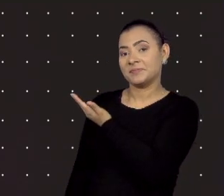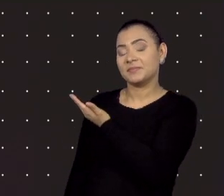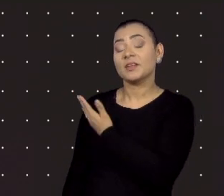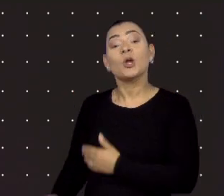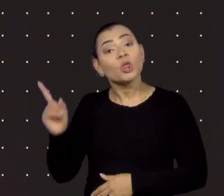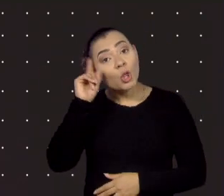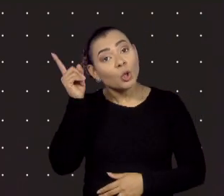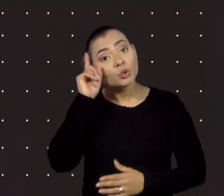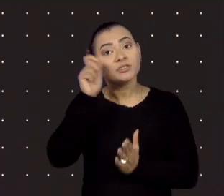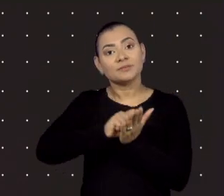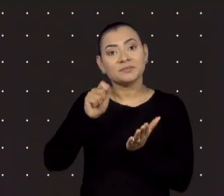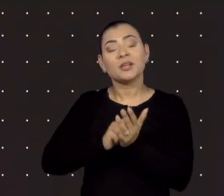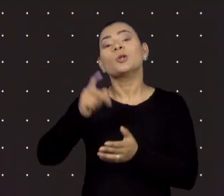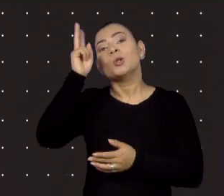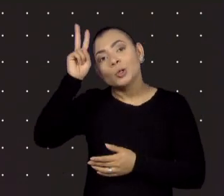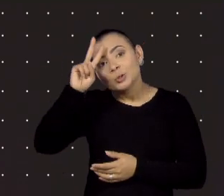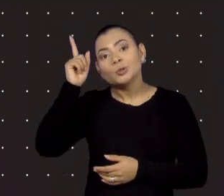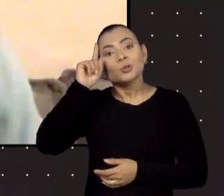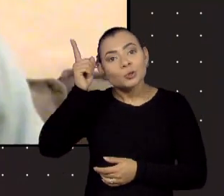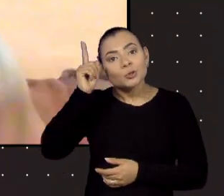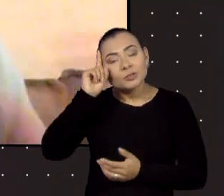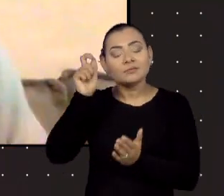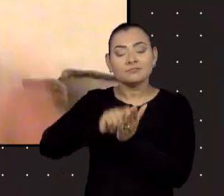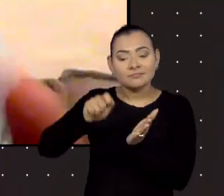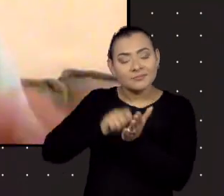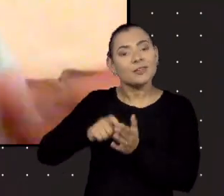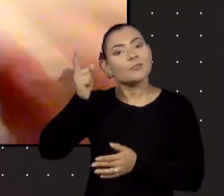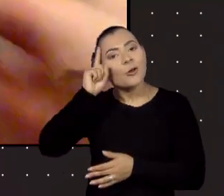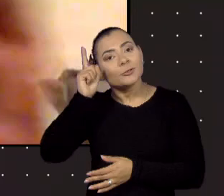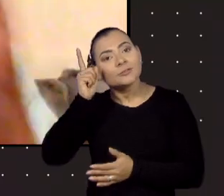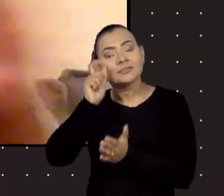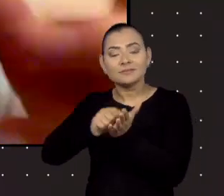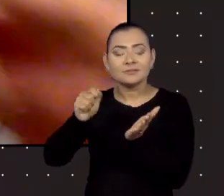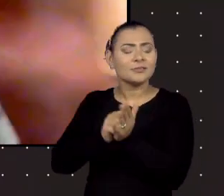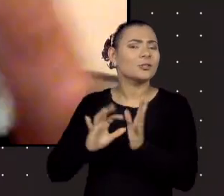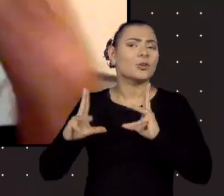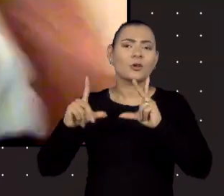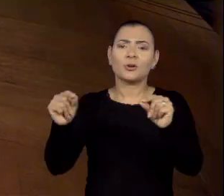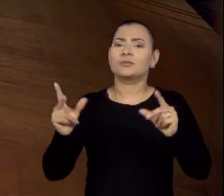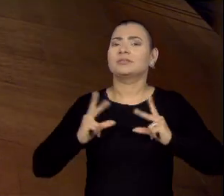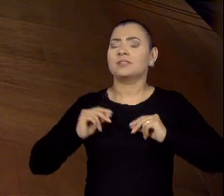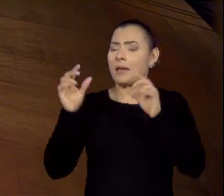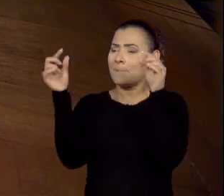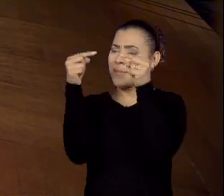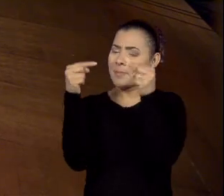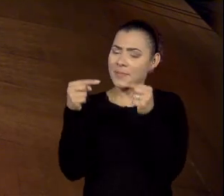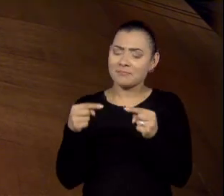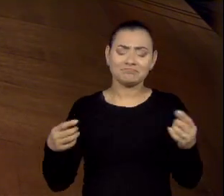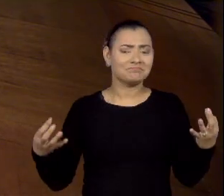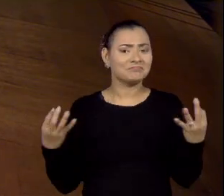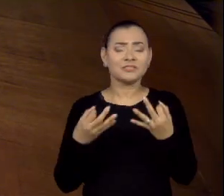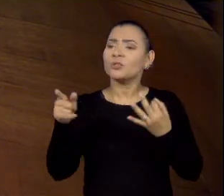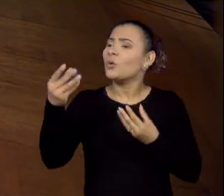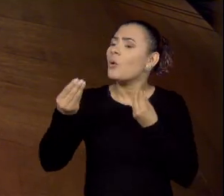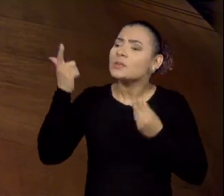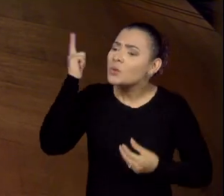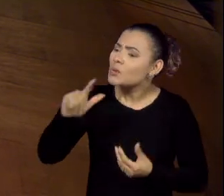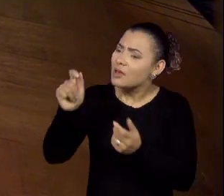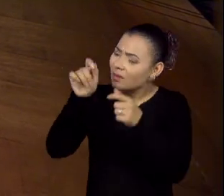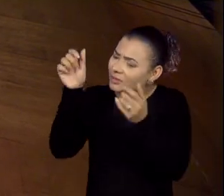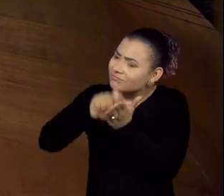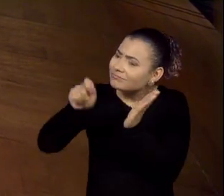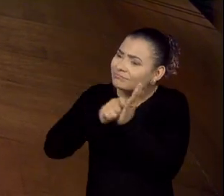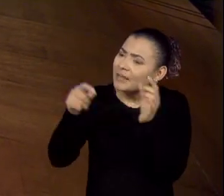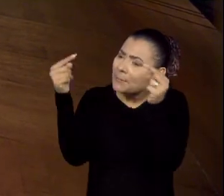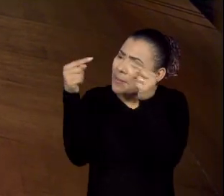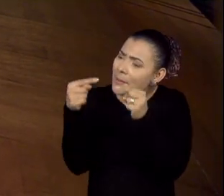dia, muito bem engrenado, com final e tudo, era um príncipe. Eu falei, como é que o senhor consegue fazer